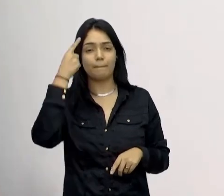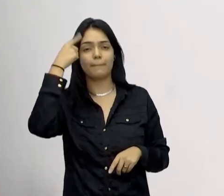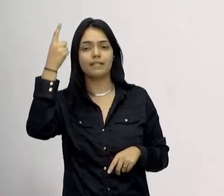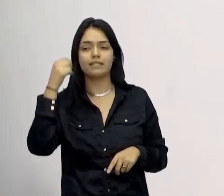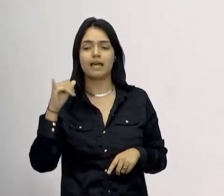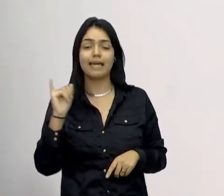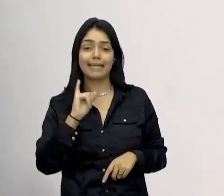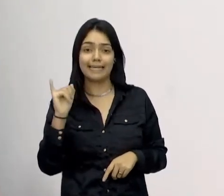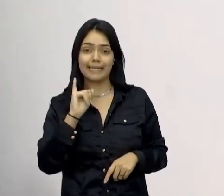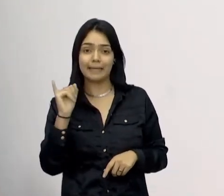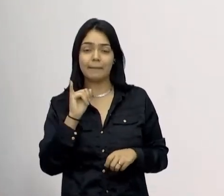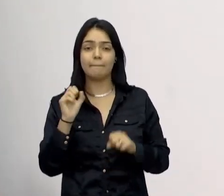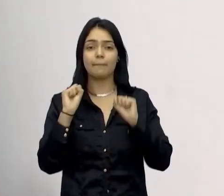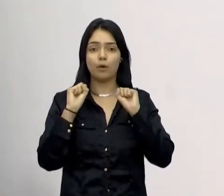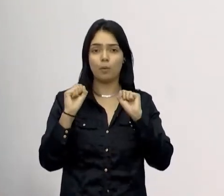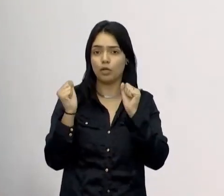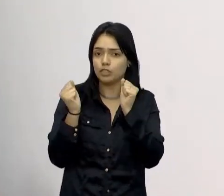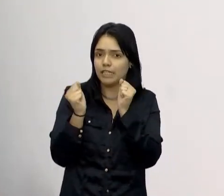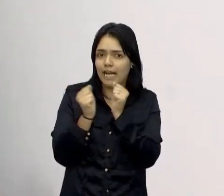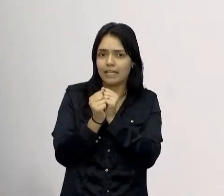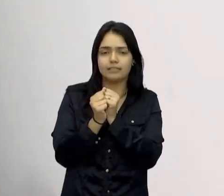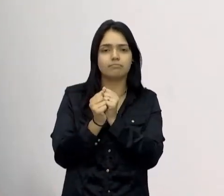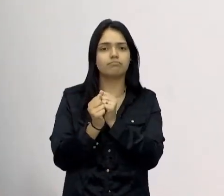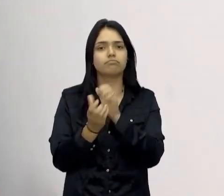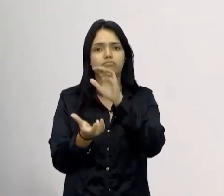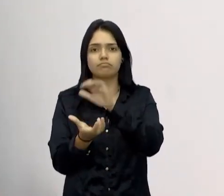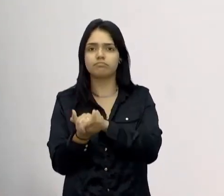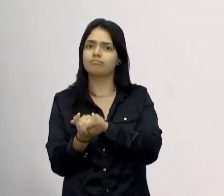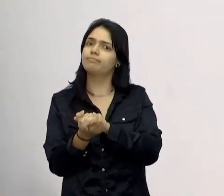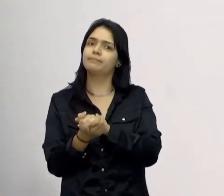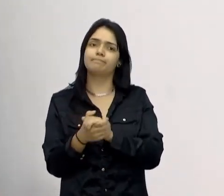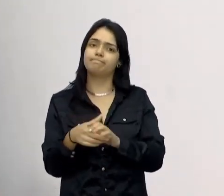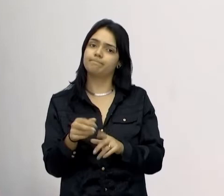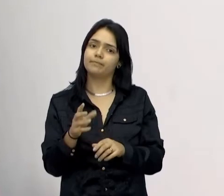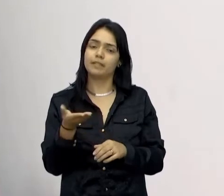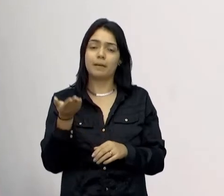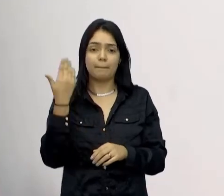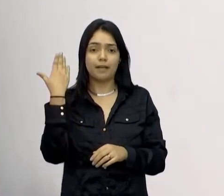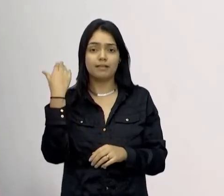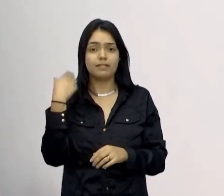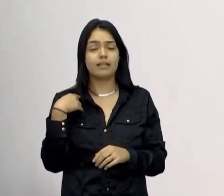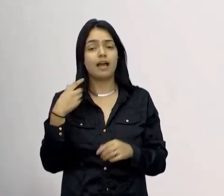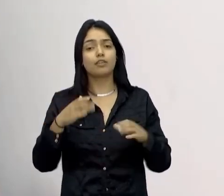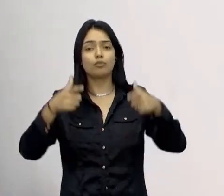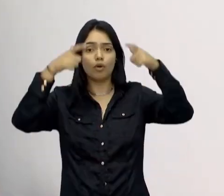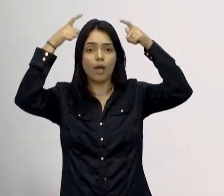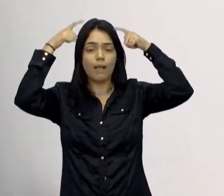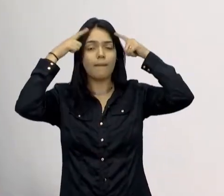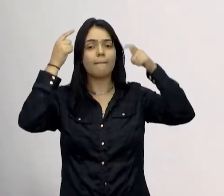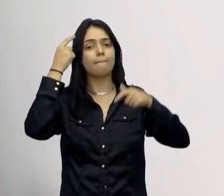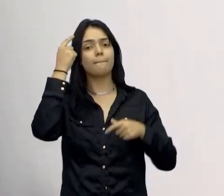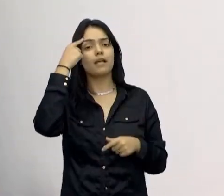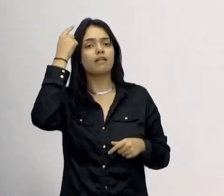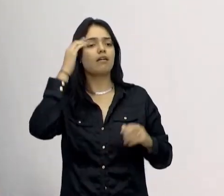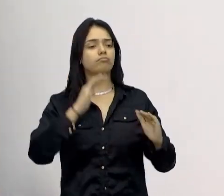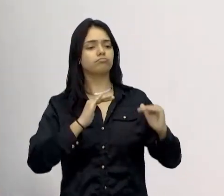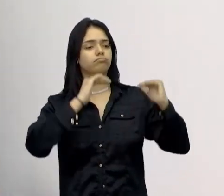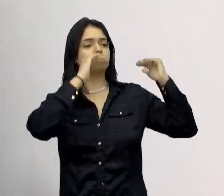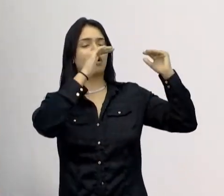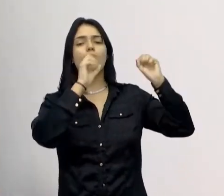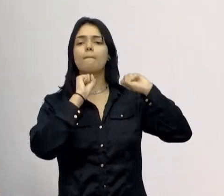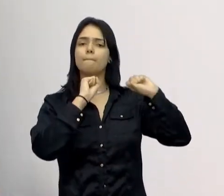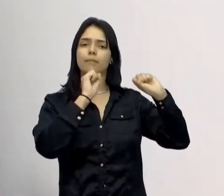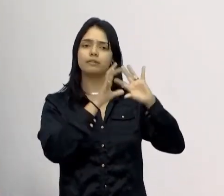mesmo grupo sanguíneo se relacionem para ter filhos. Nobres se consideram acima desses tabus. E